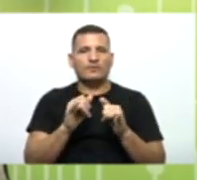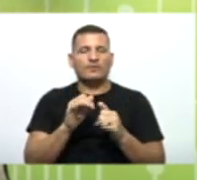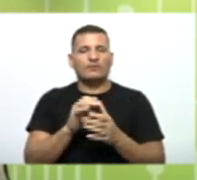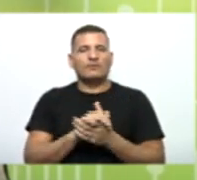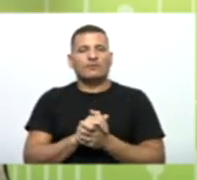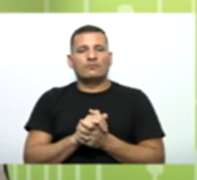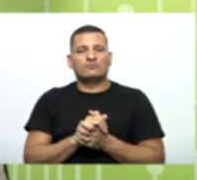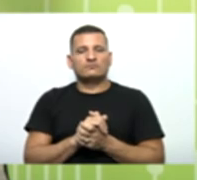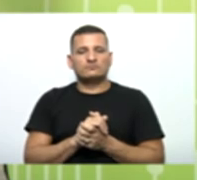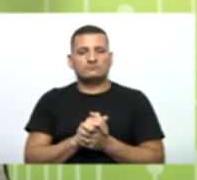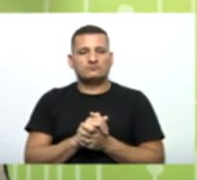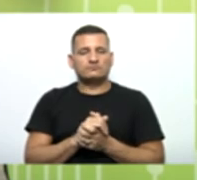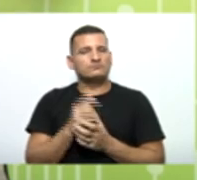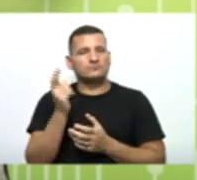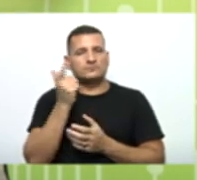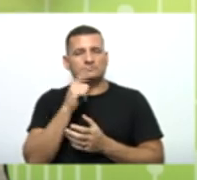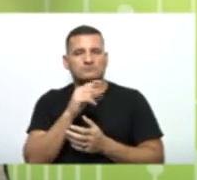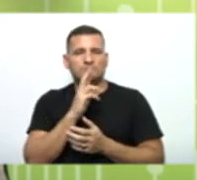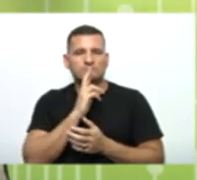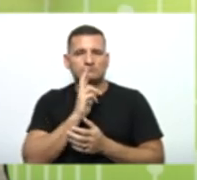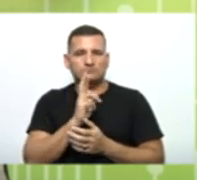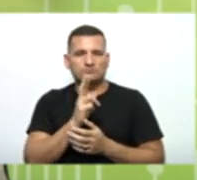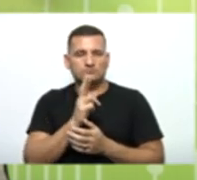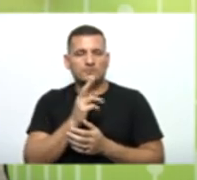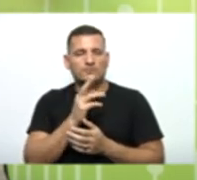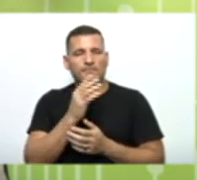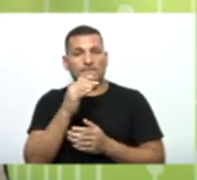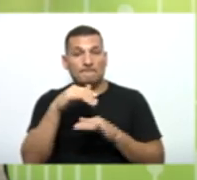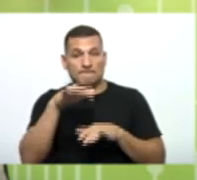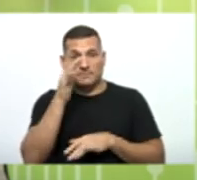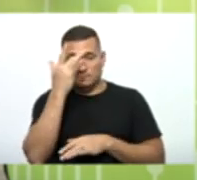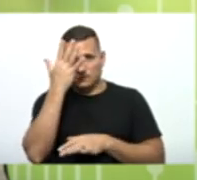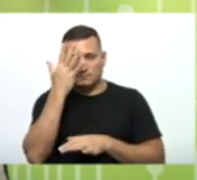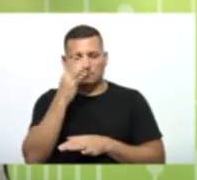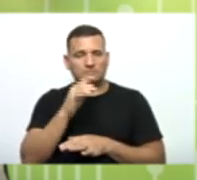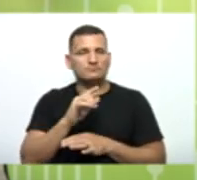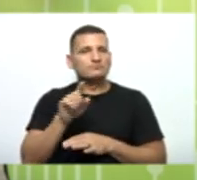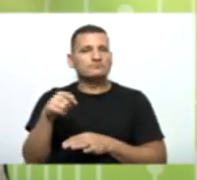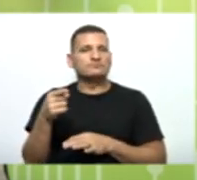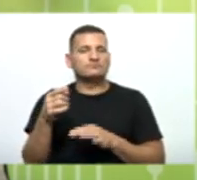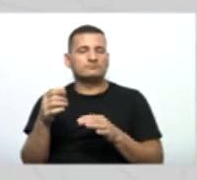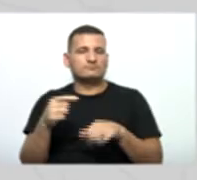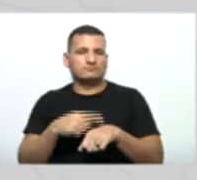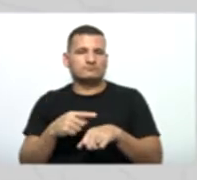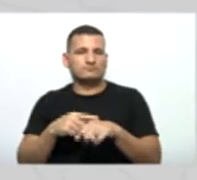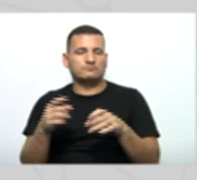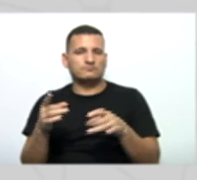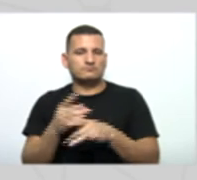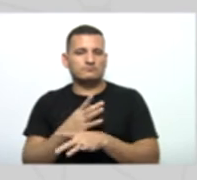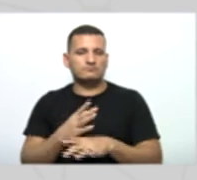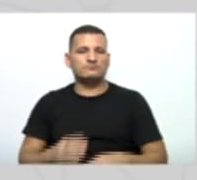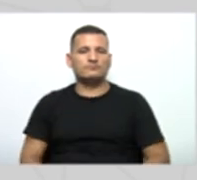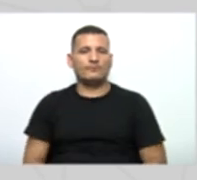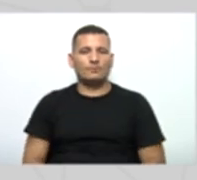conseguir construir uma resposta mais intuitiva e mais correta para a hora da prova, beleza? Vou escrever aqui no quadro para vocês.